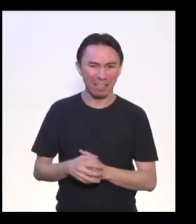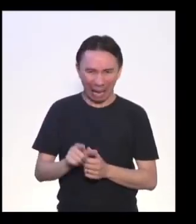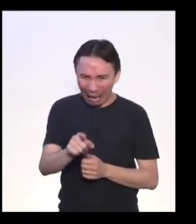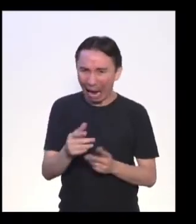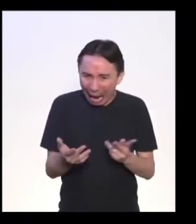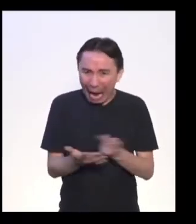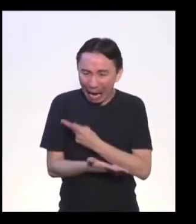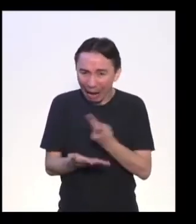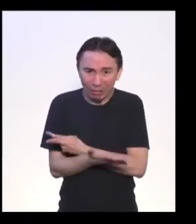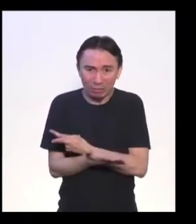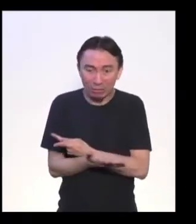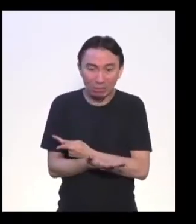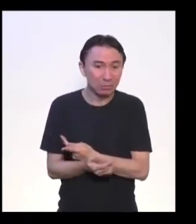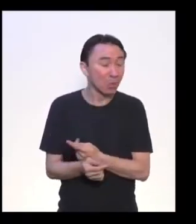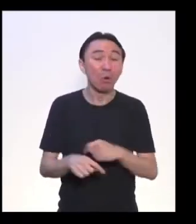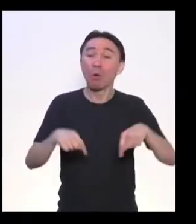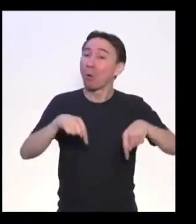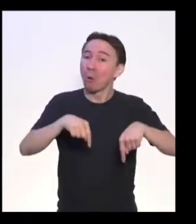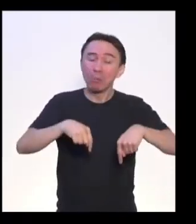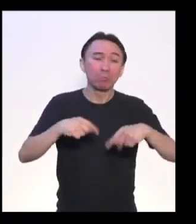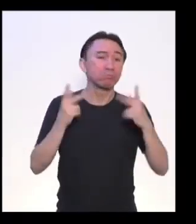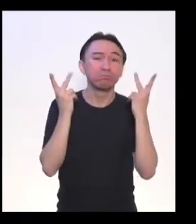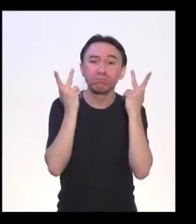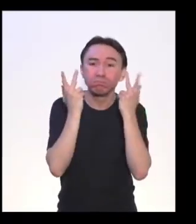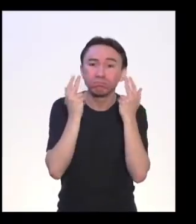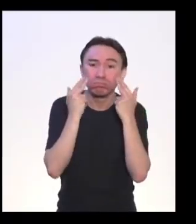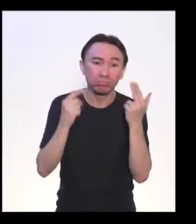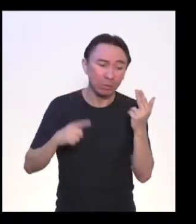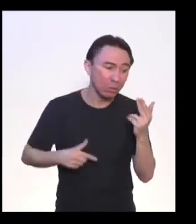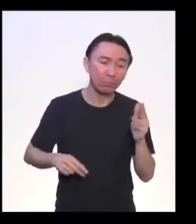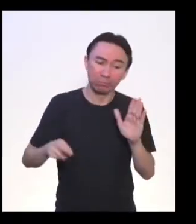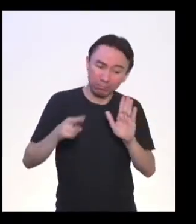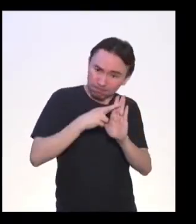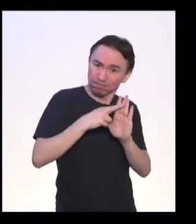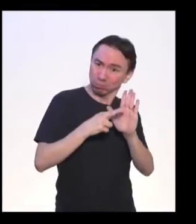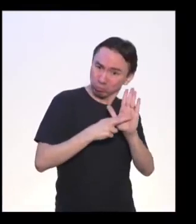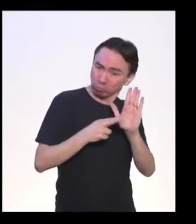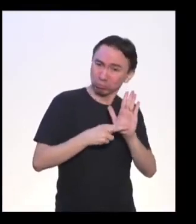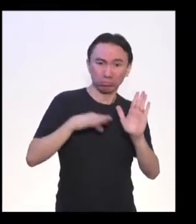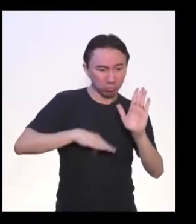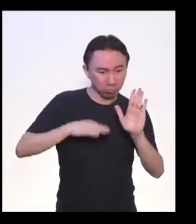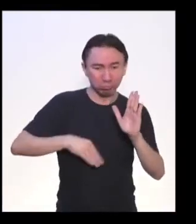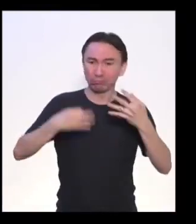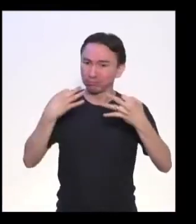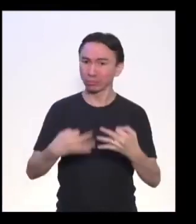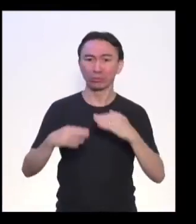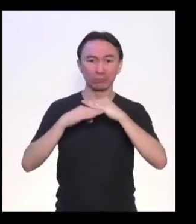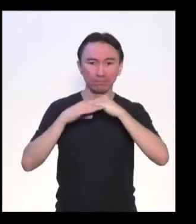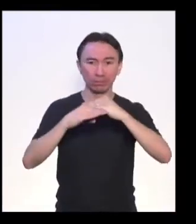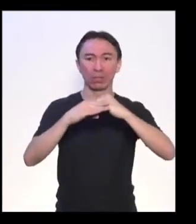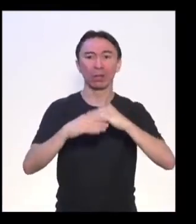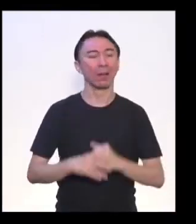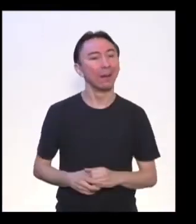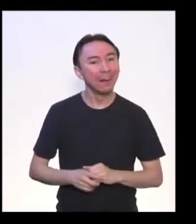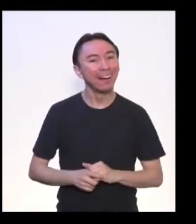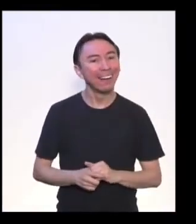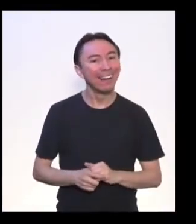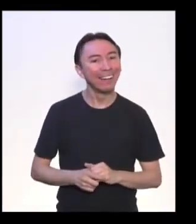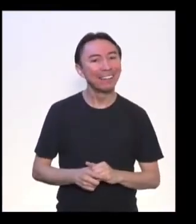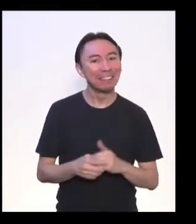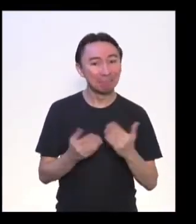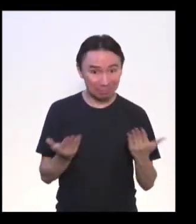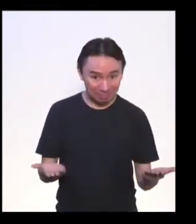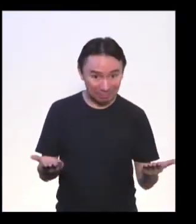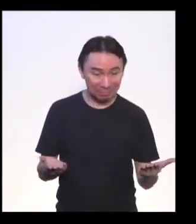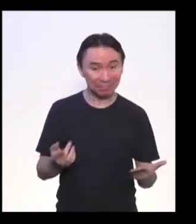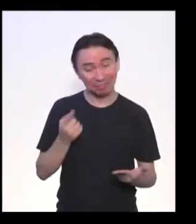de se expressar, hoje é norma padrão da língua portuguesa. Você pode ver por essa palavra aí, tá certo? Então, quando a